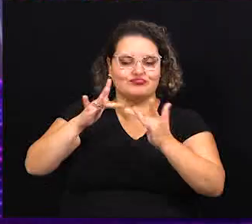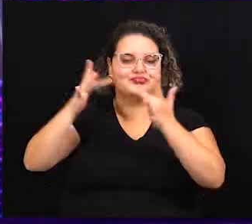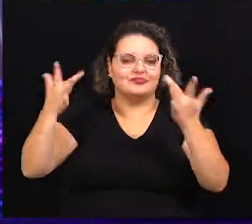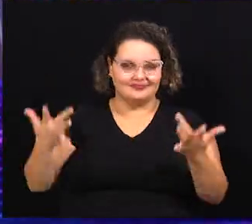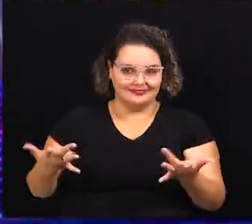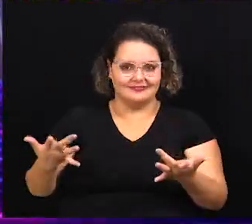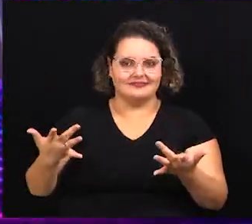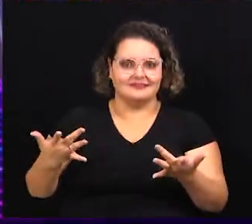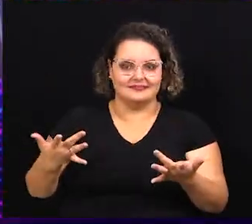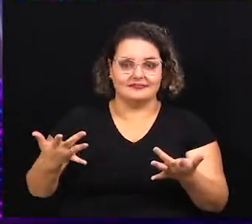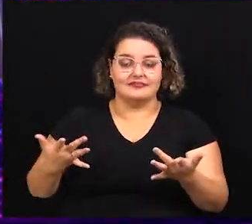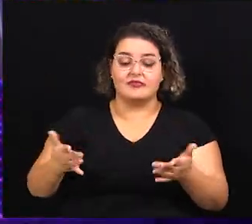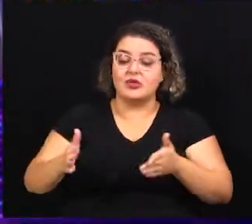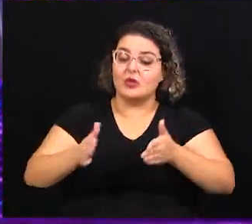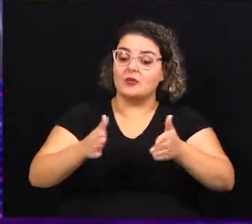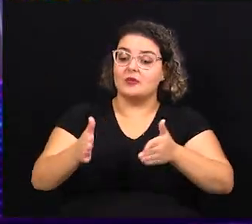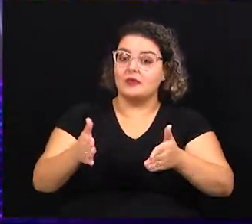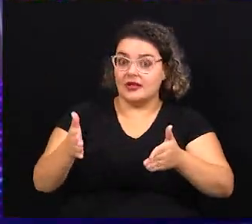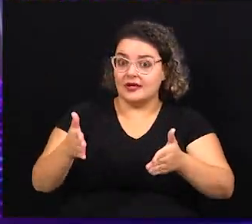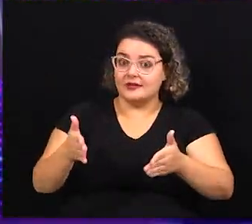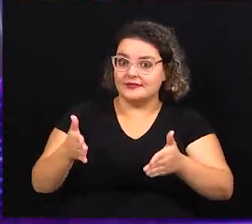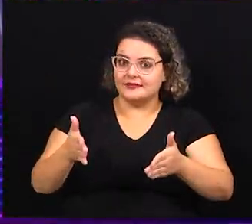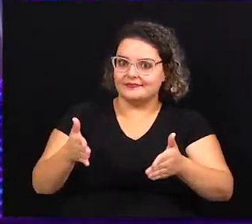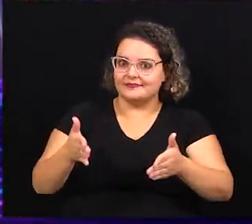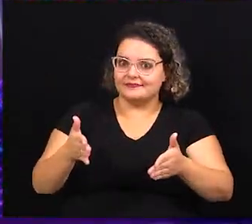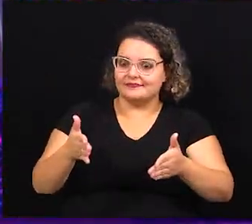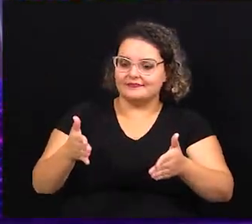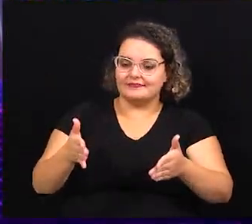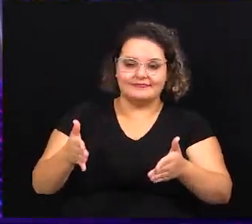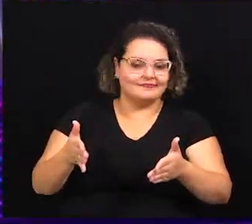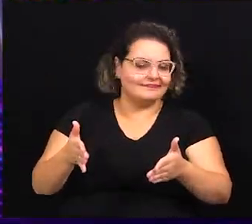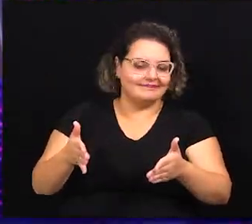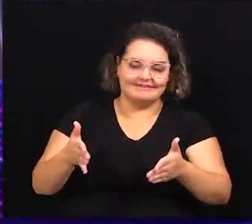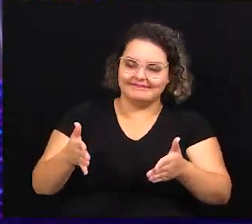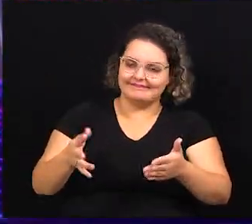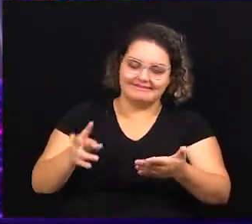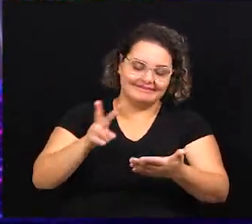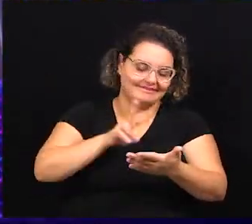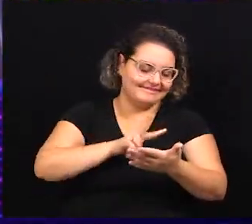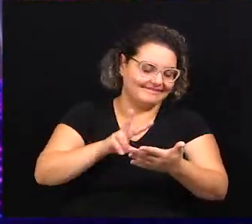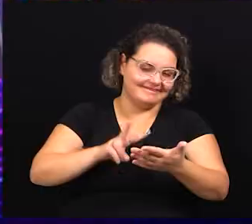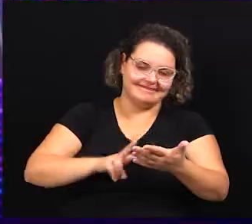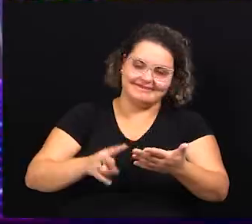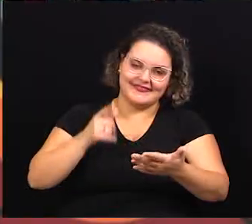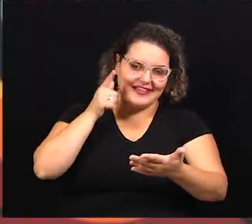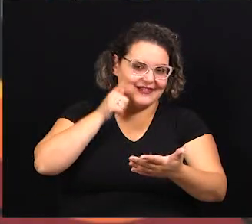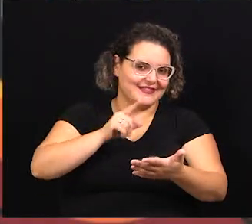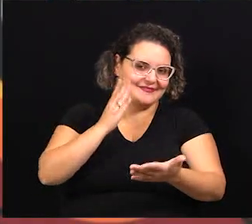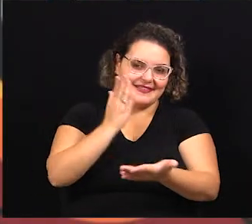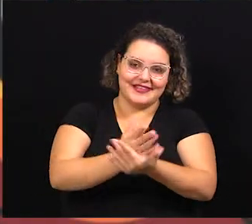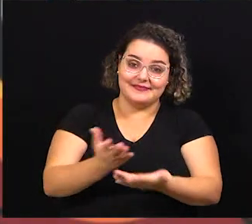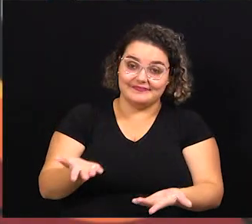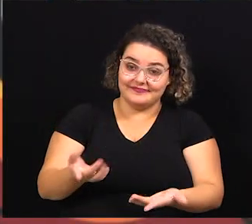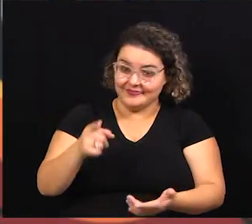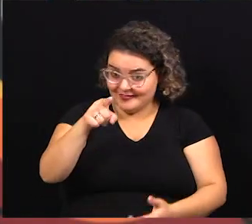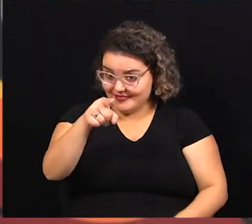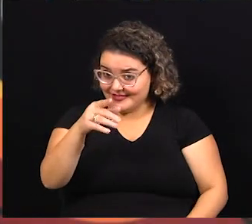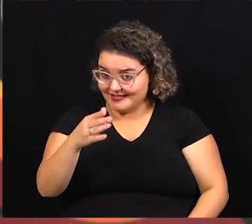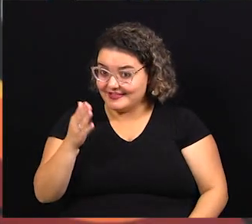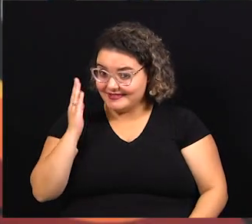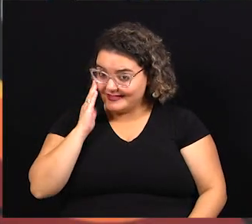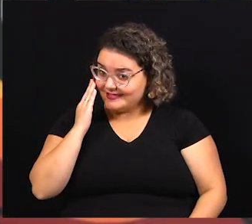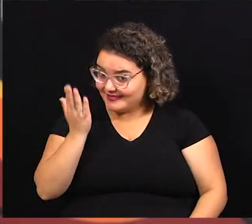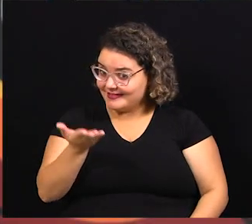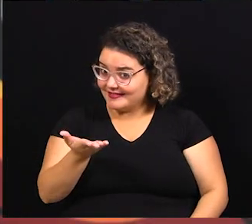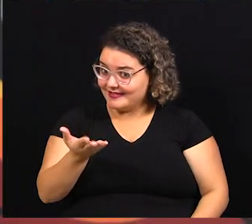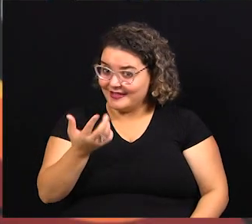imediata. Então, a partir do momento que você começa a fazer a leitura, você não vai querer mais parar. Bom, tá